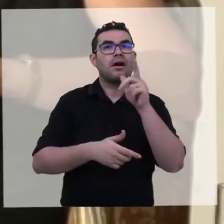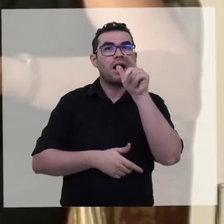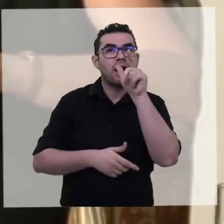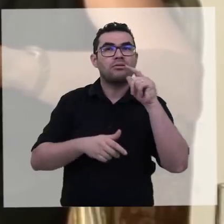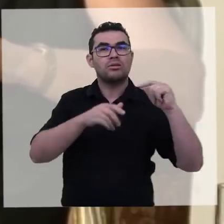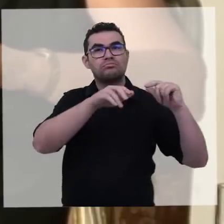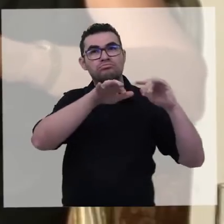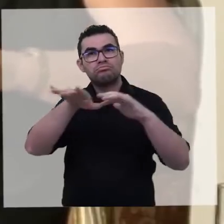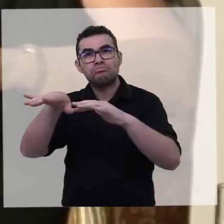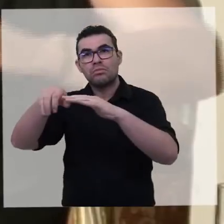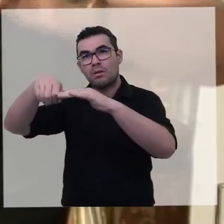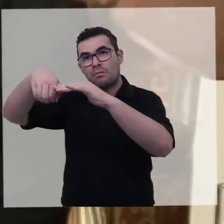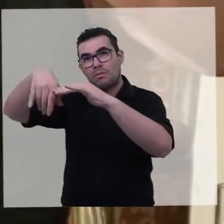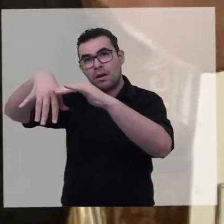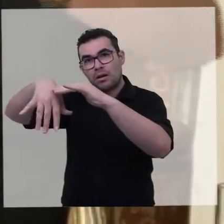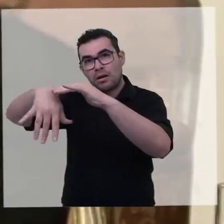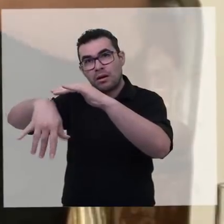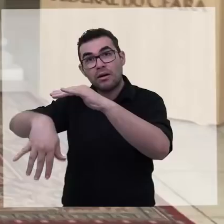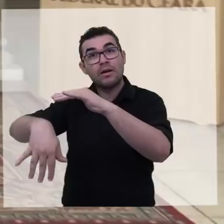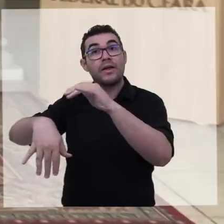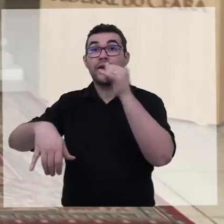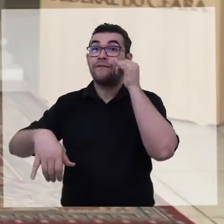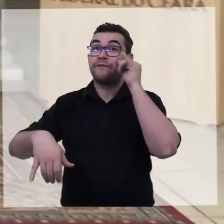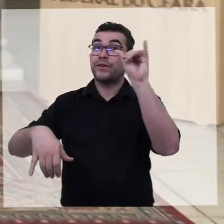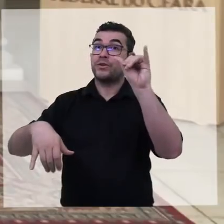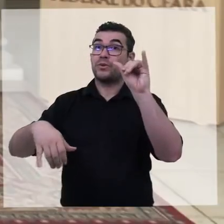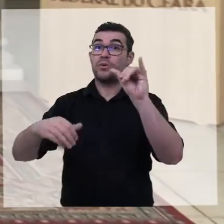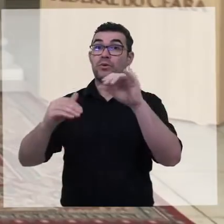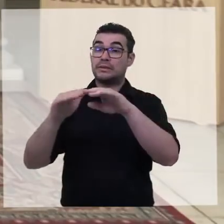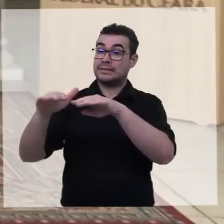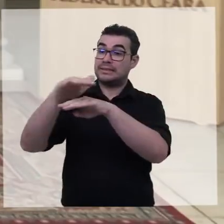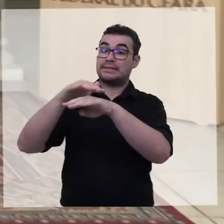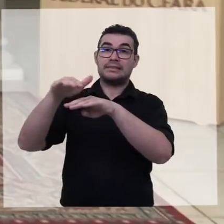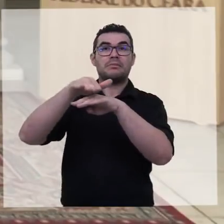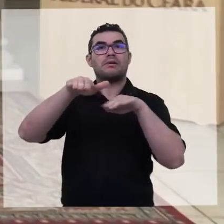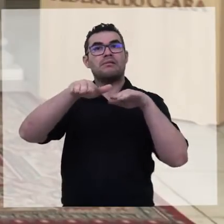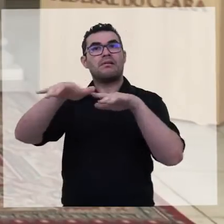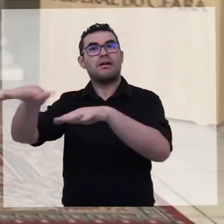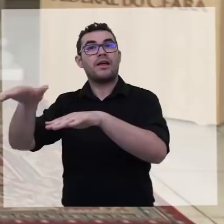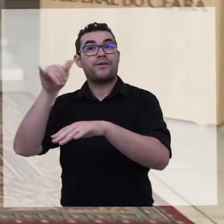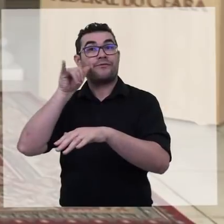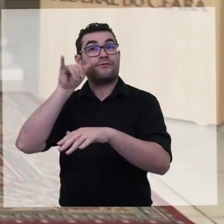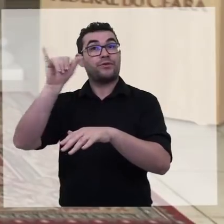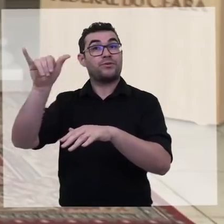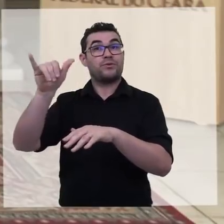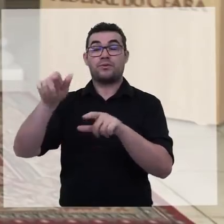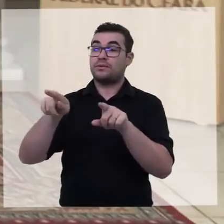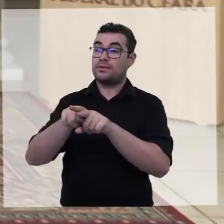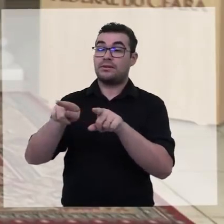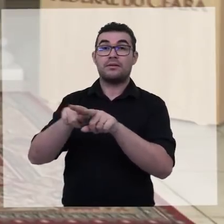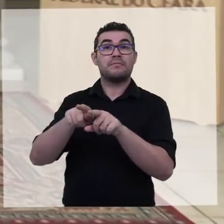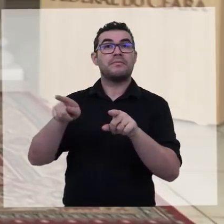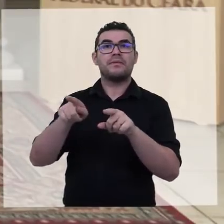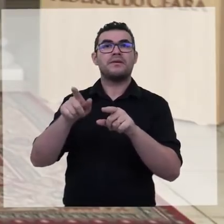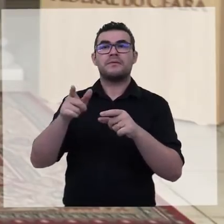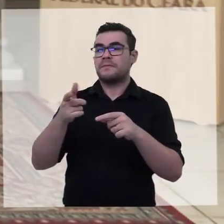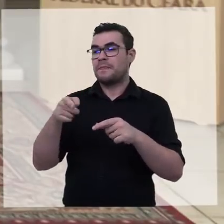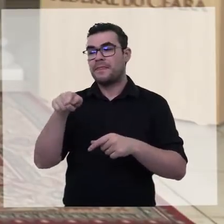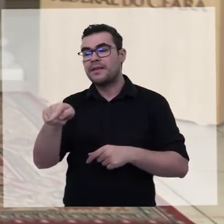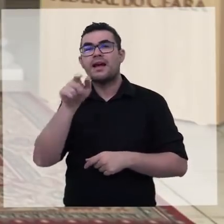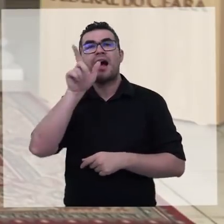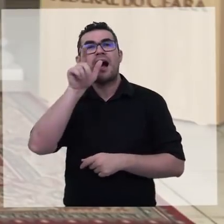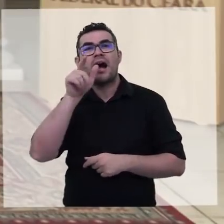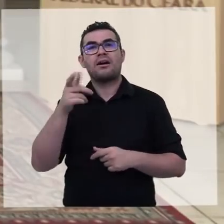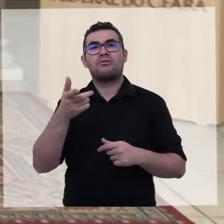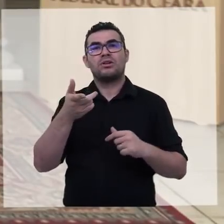serviu de impedimento para o escoamento superficial, funcionando como ponto, vamos dizer, de dissipação de energia da velocidade